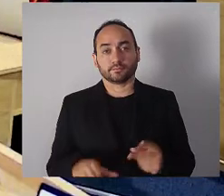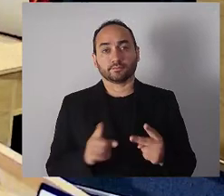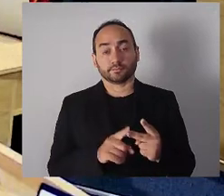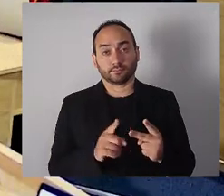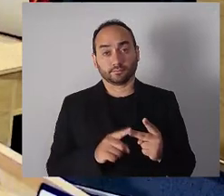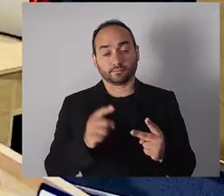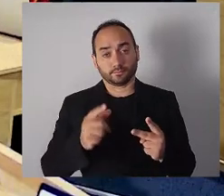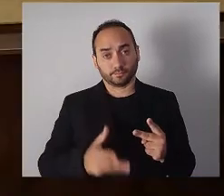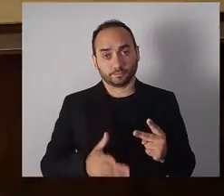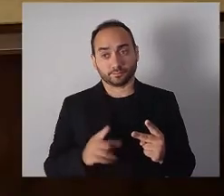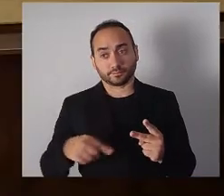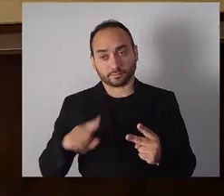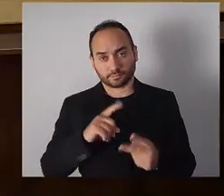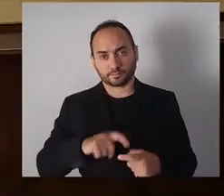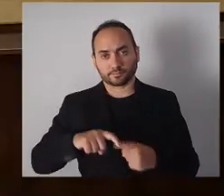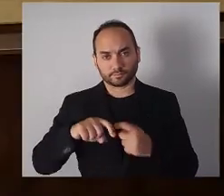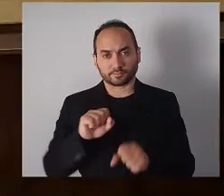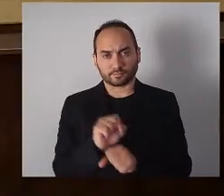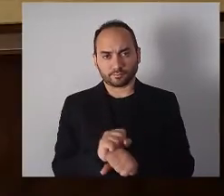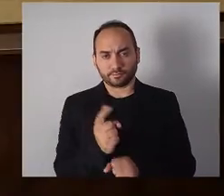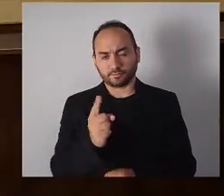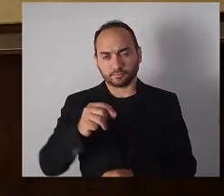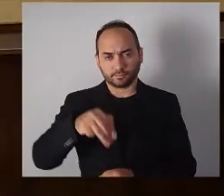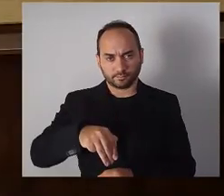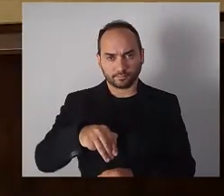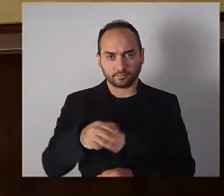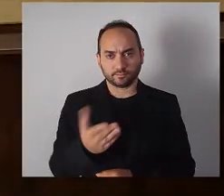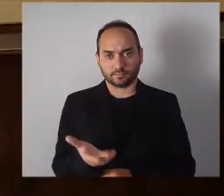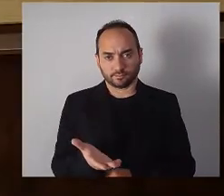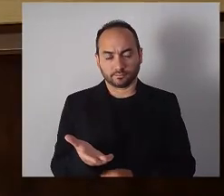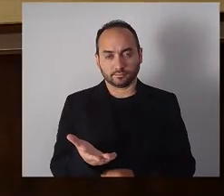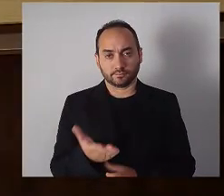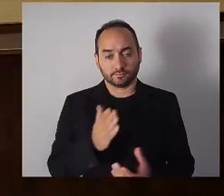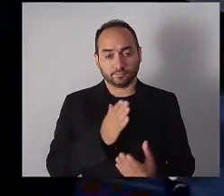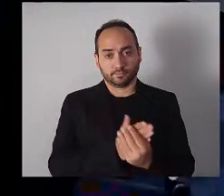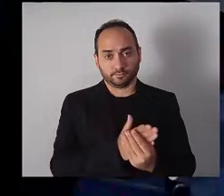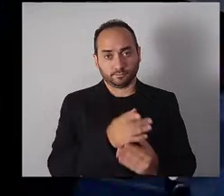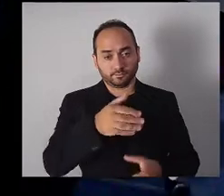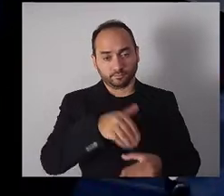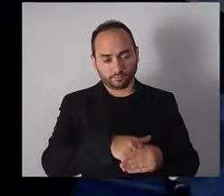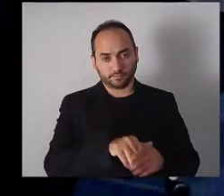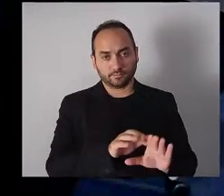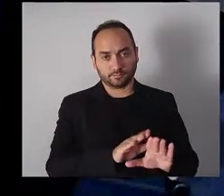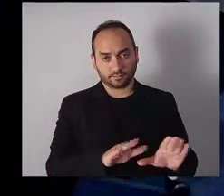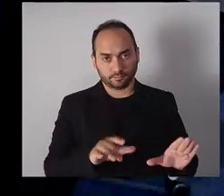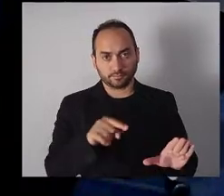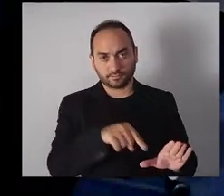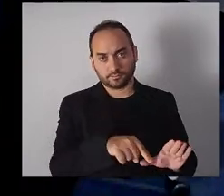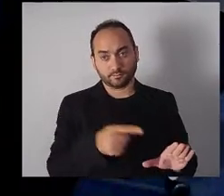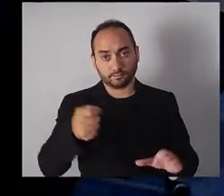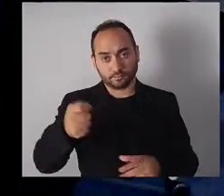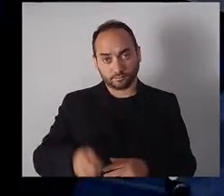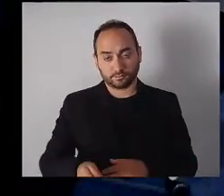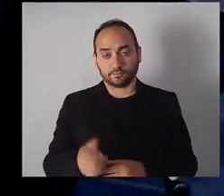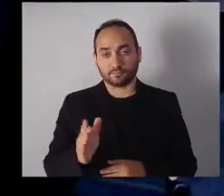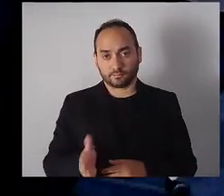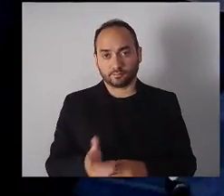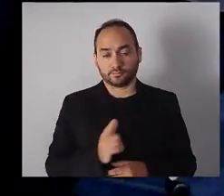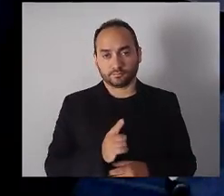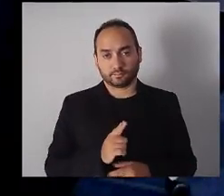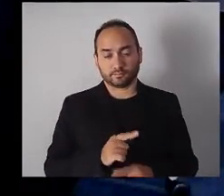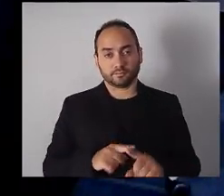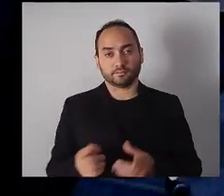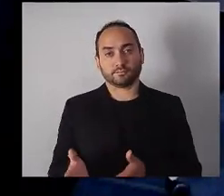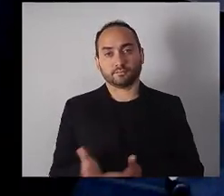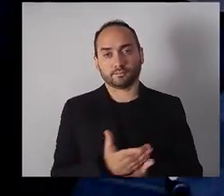ponto, a gente suspende só por um minuto o processo, a votação. Eu proclamei o resultado de Vossa Excelência, mas eu vou colher